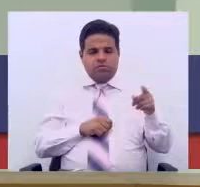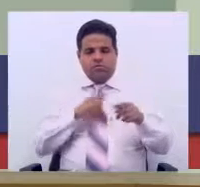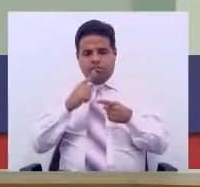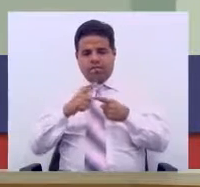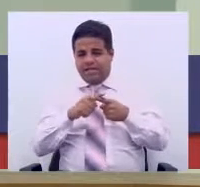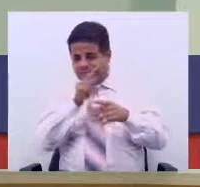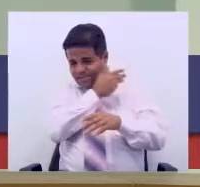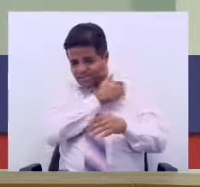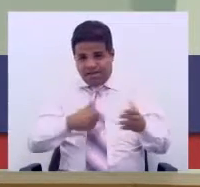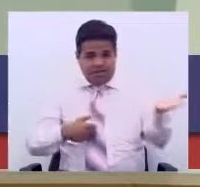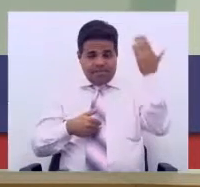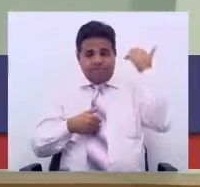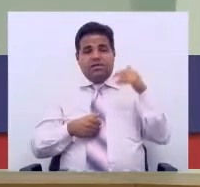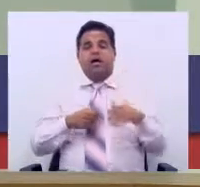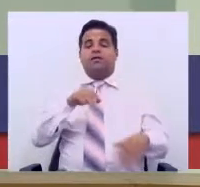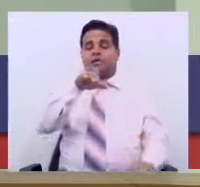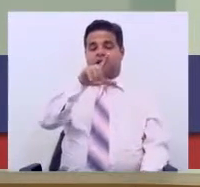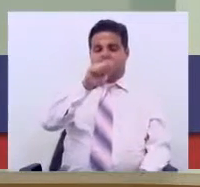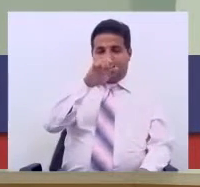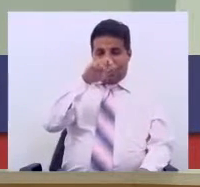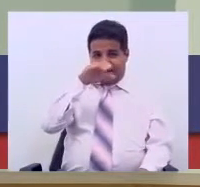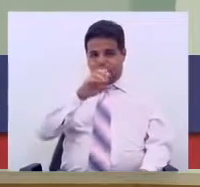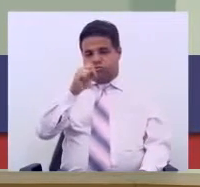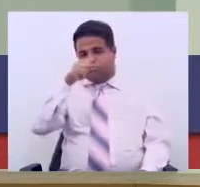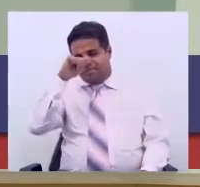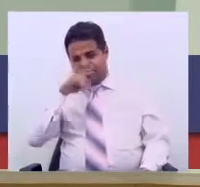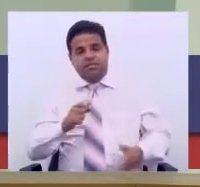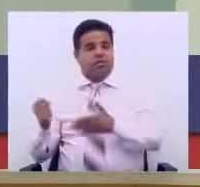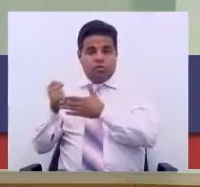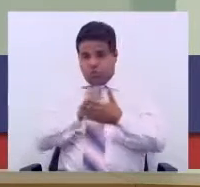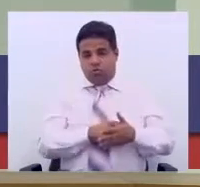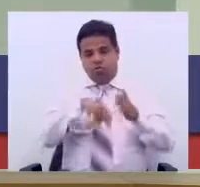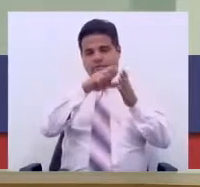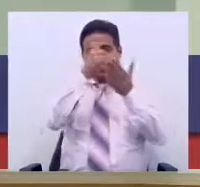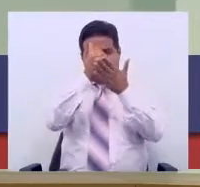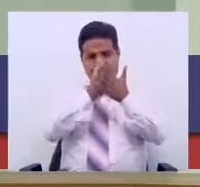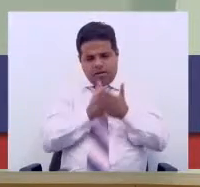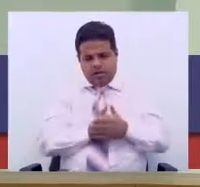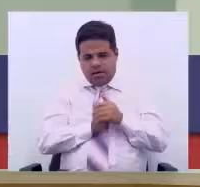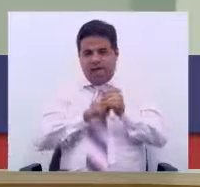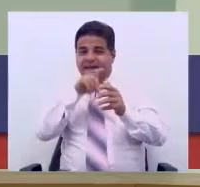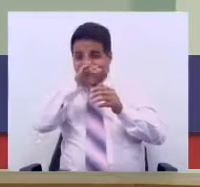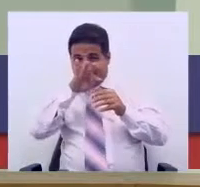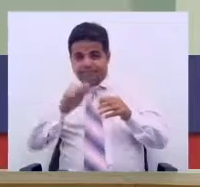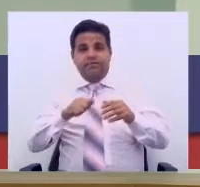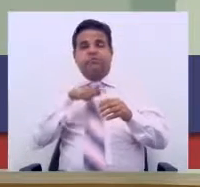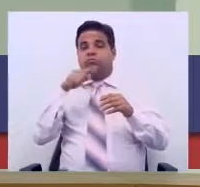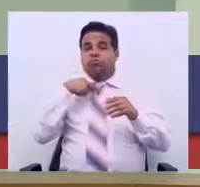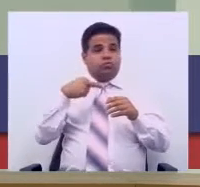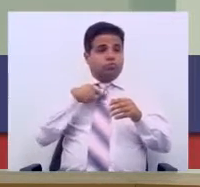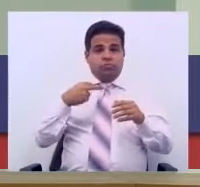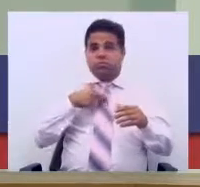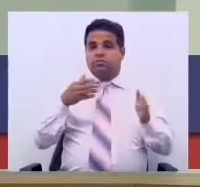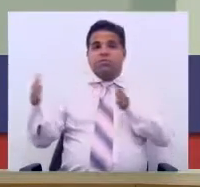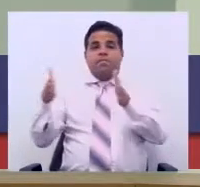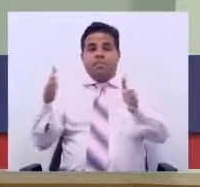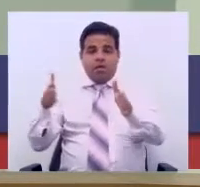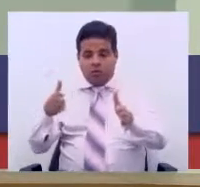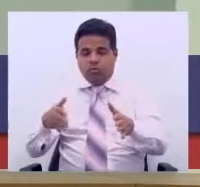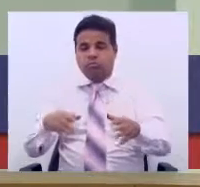passada o vereador Dr. Lércio Sandes também trouxe uma lei federal de 97, que na realidade nós não podemos, em período